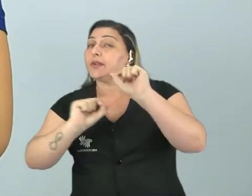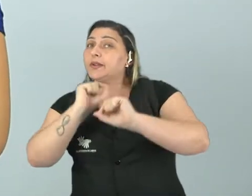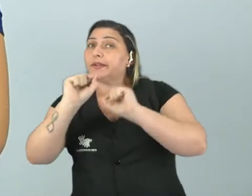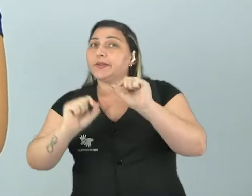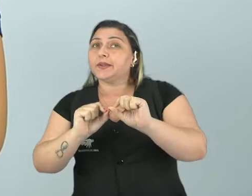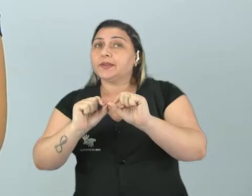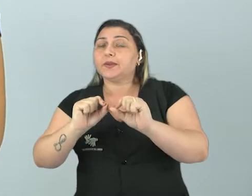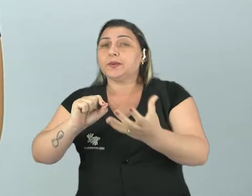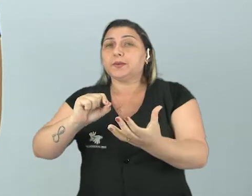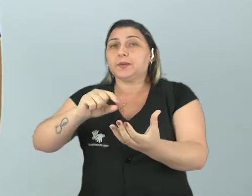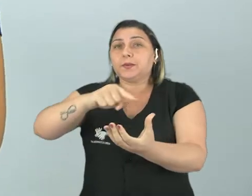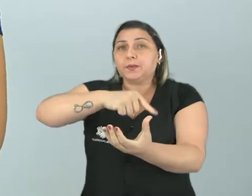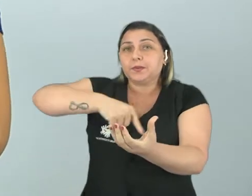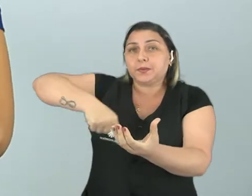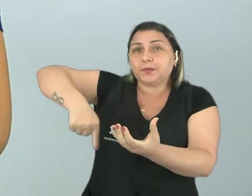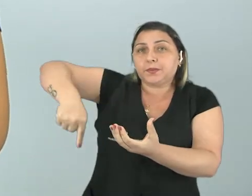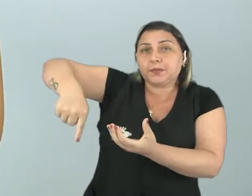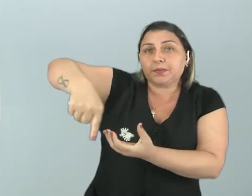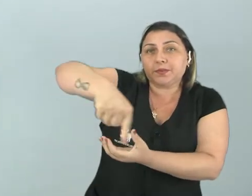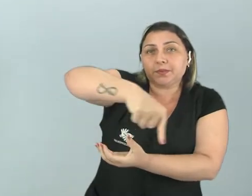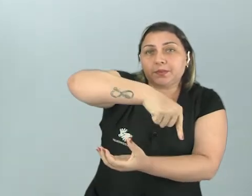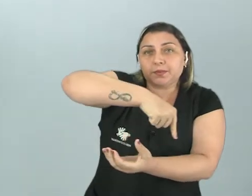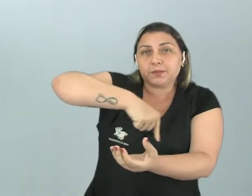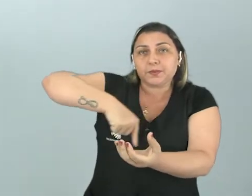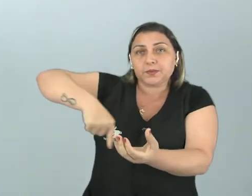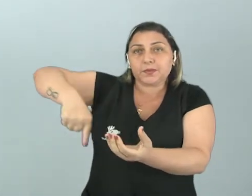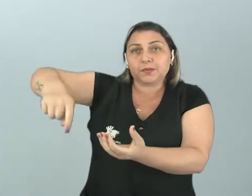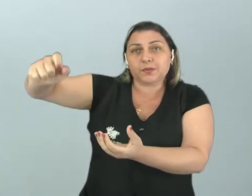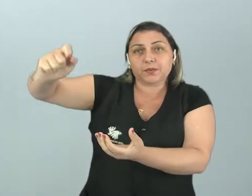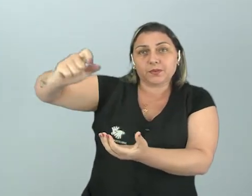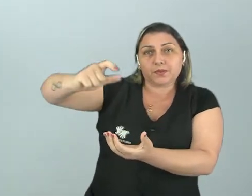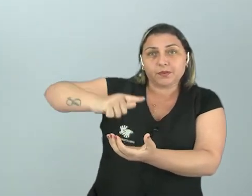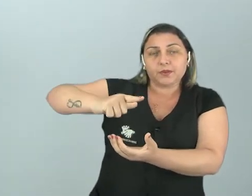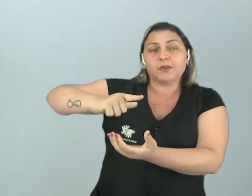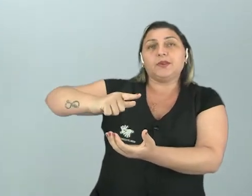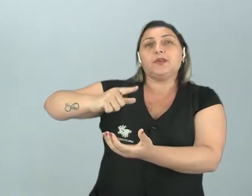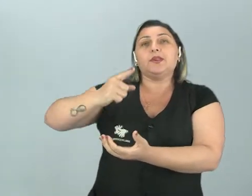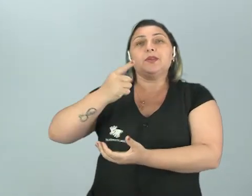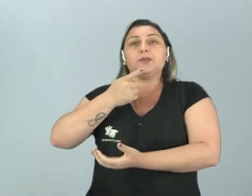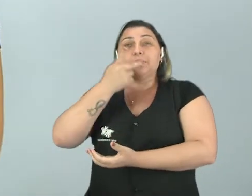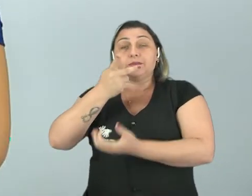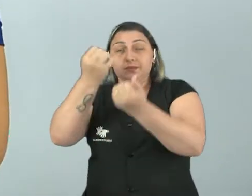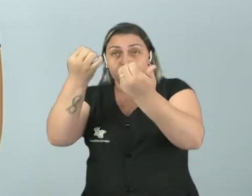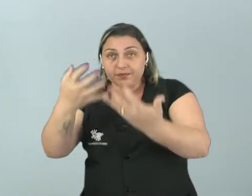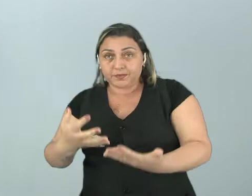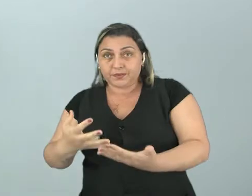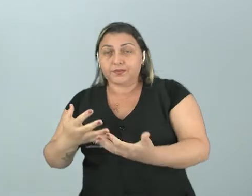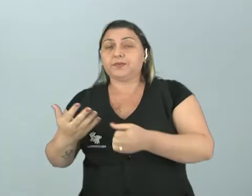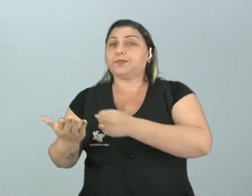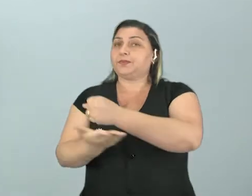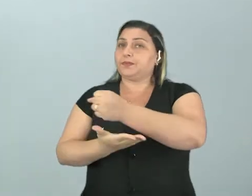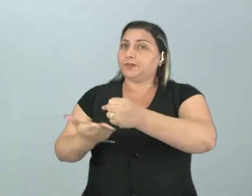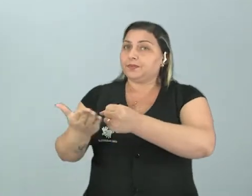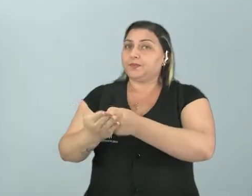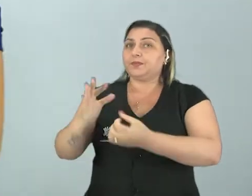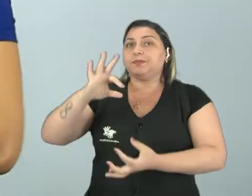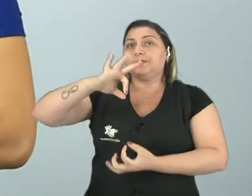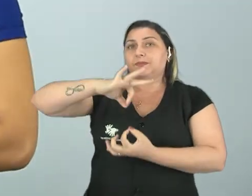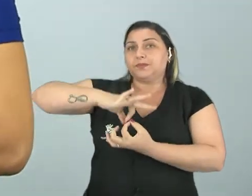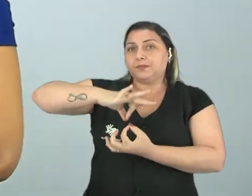área esse plano em que o Sol realiza sua órbita que eles estão falando, que eles se basearam no